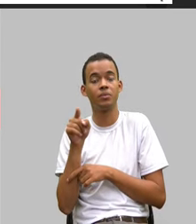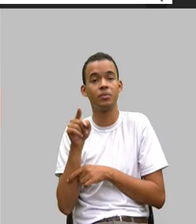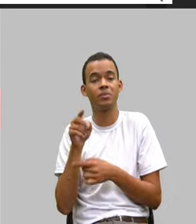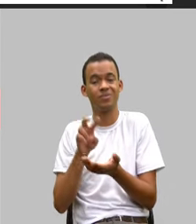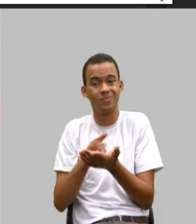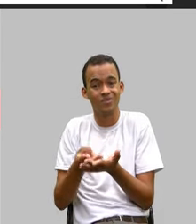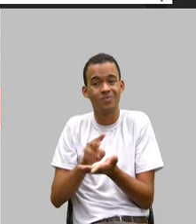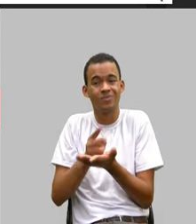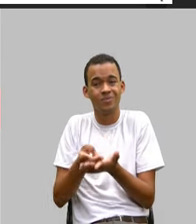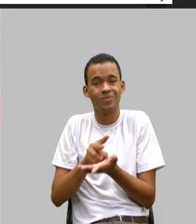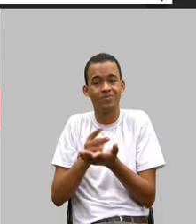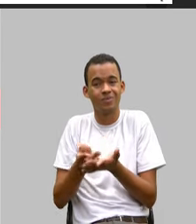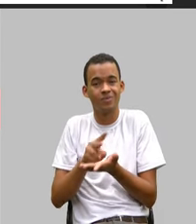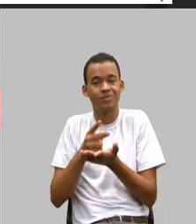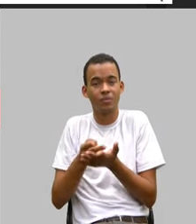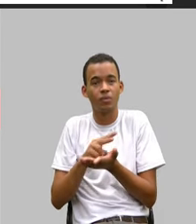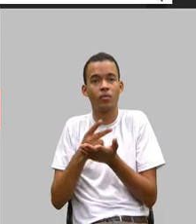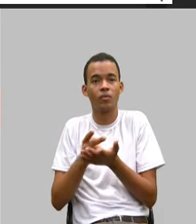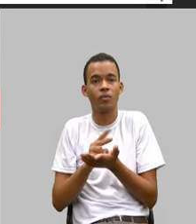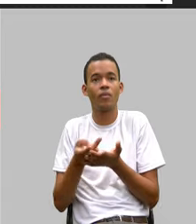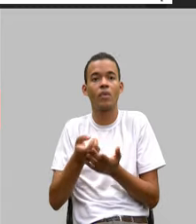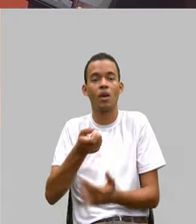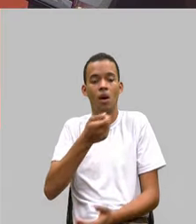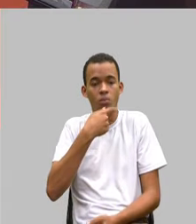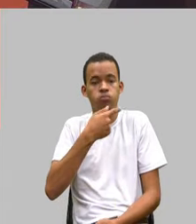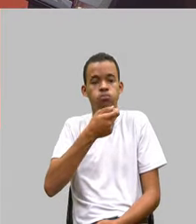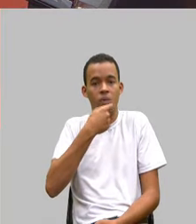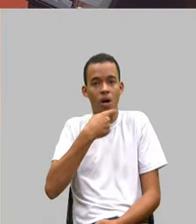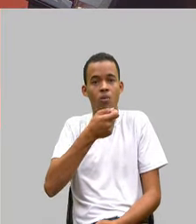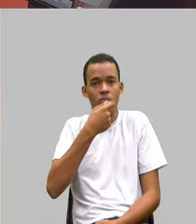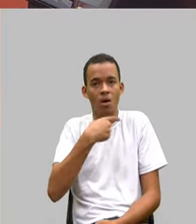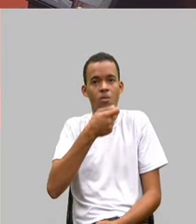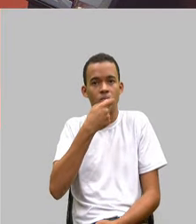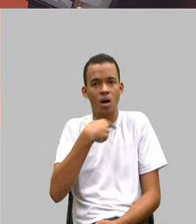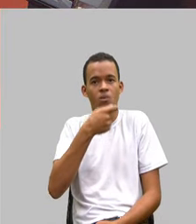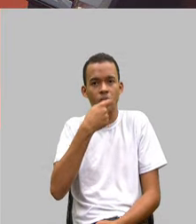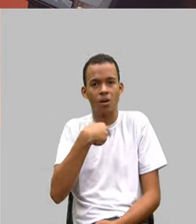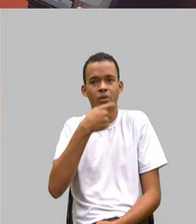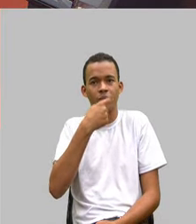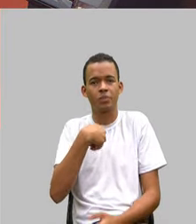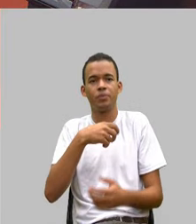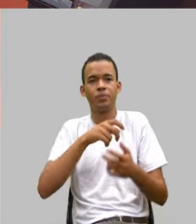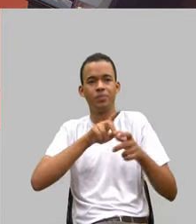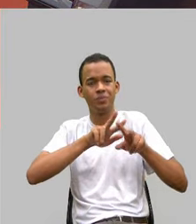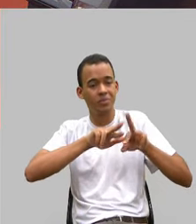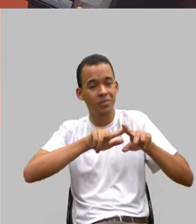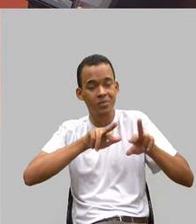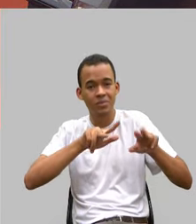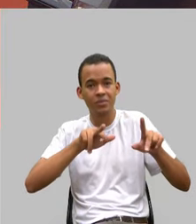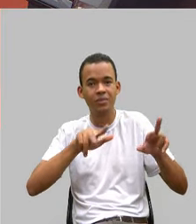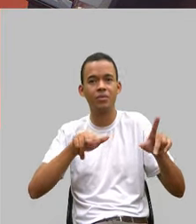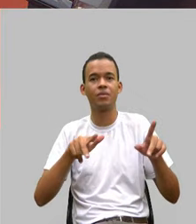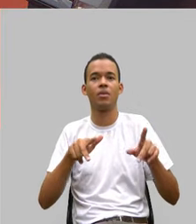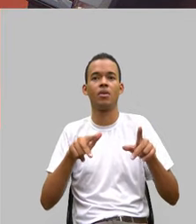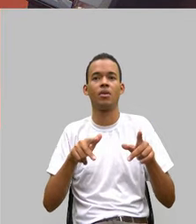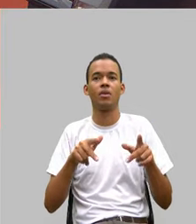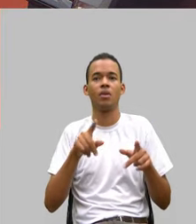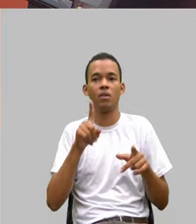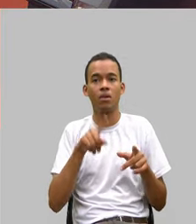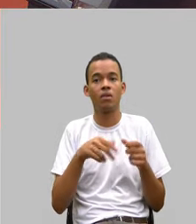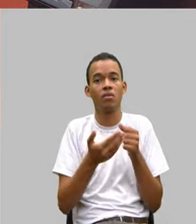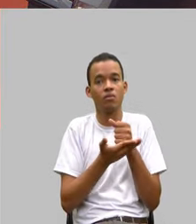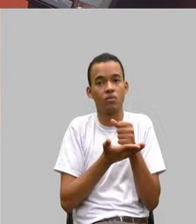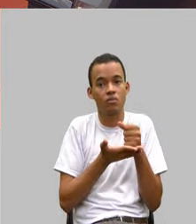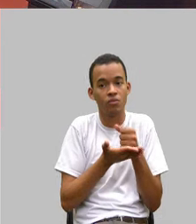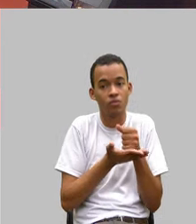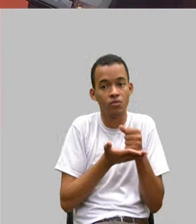tempo todo ele também tava drogado o tempo todo de toda aquela medicação alopática que a farmácia